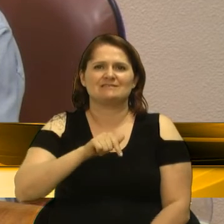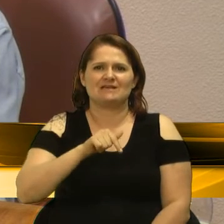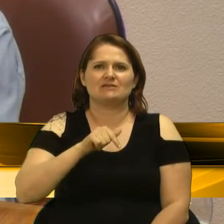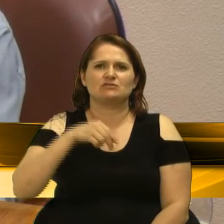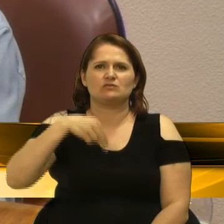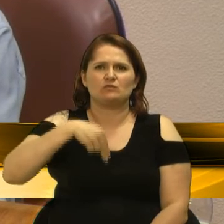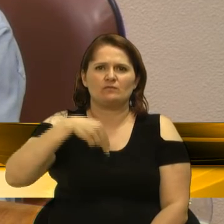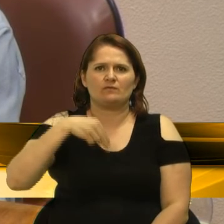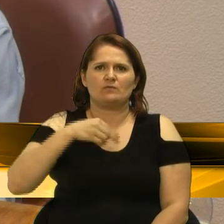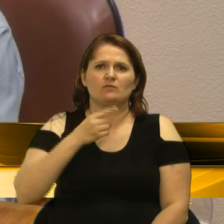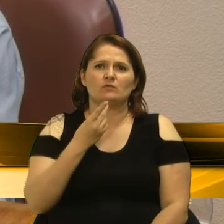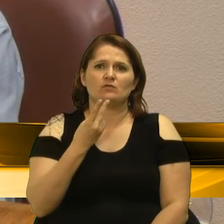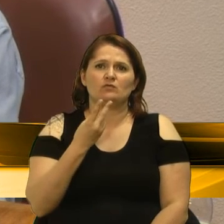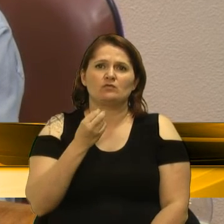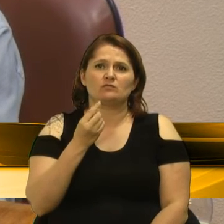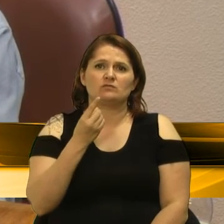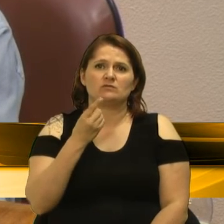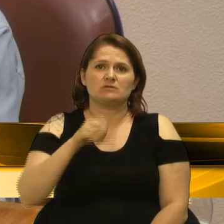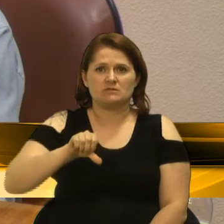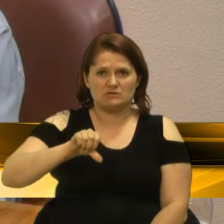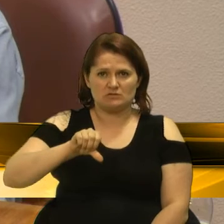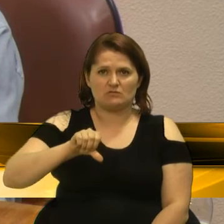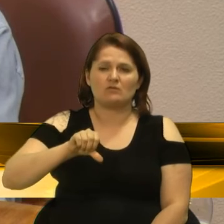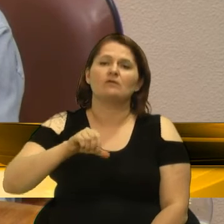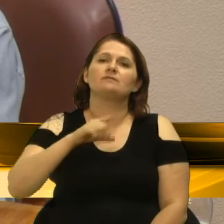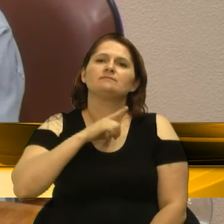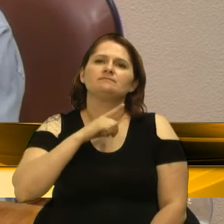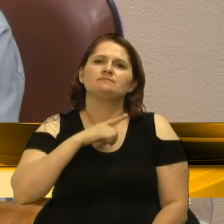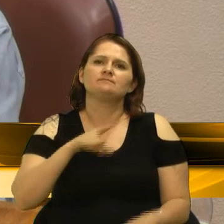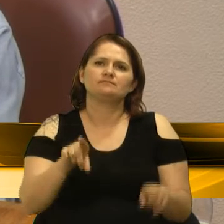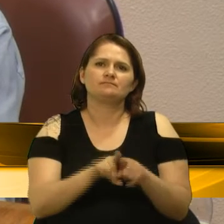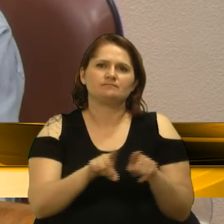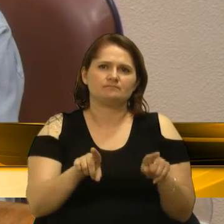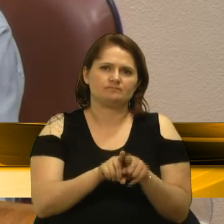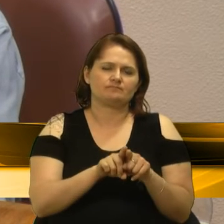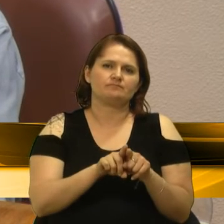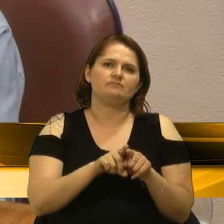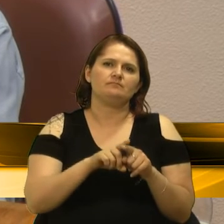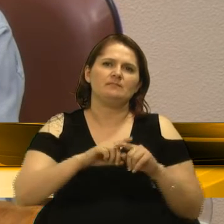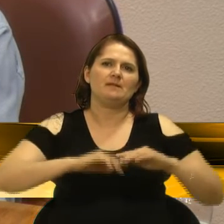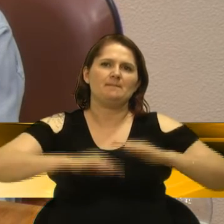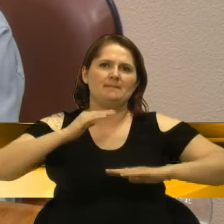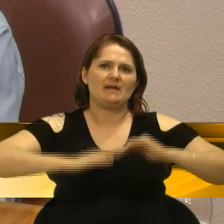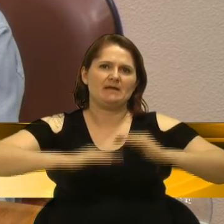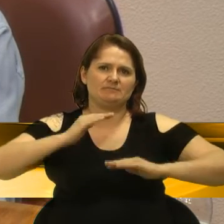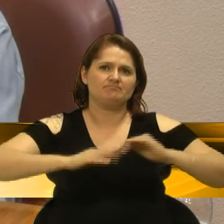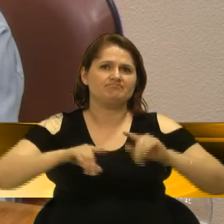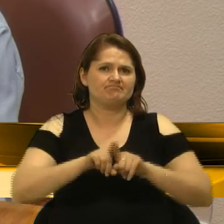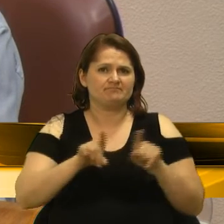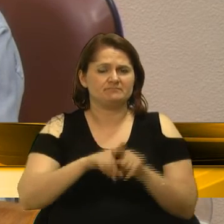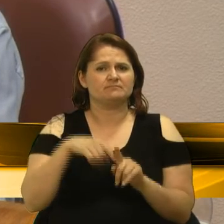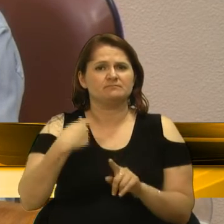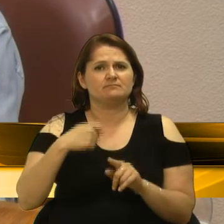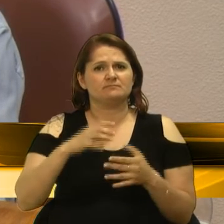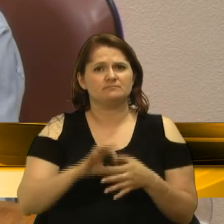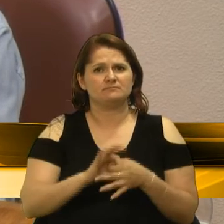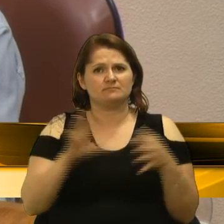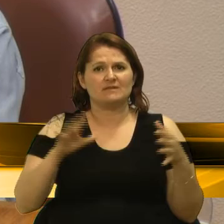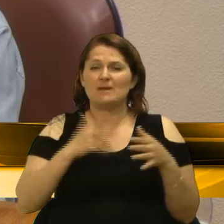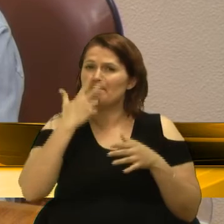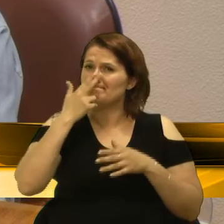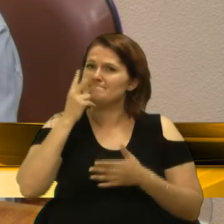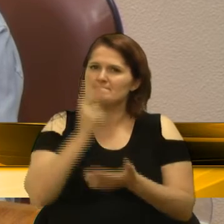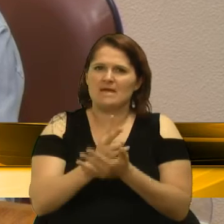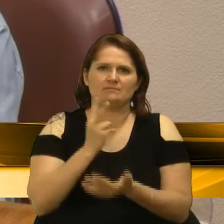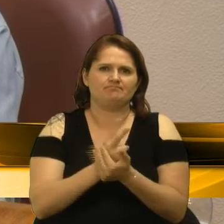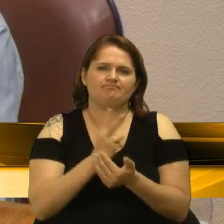envolve ainda que o réu adote os atos de gestão necessários para assegurar a realização da 19ª Parada Livre em seu local tradicional,